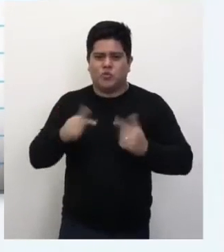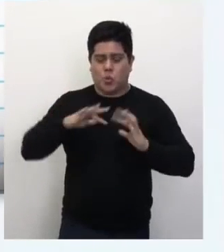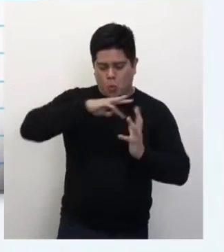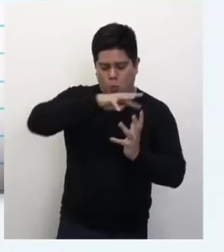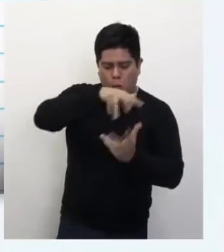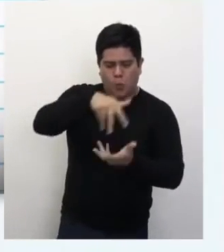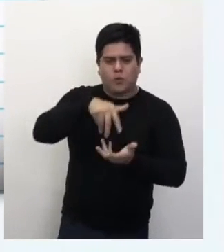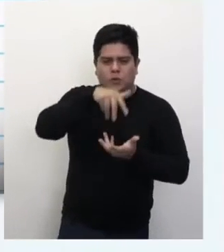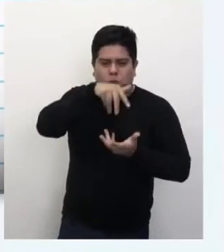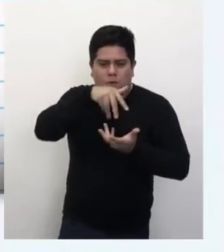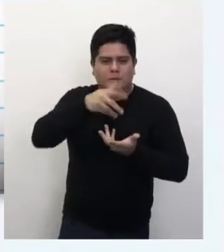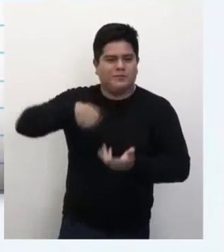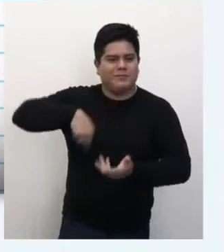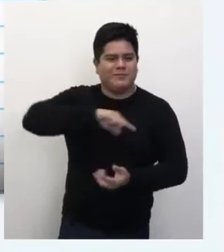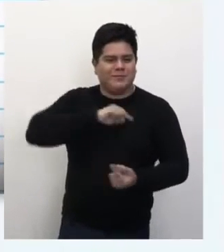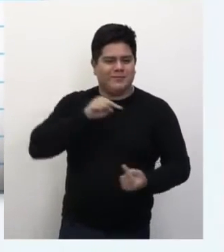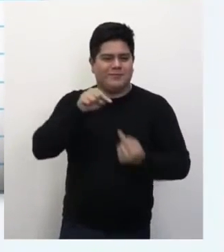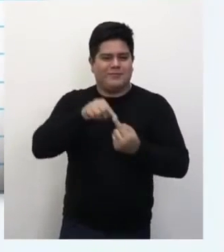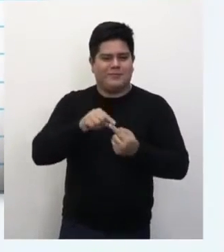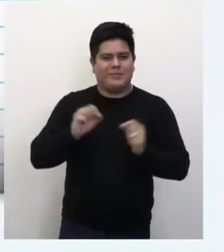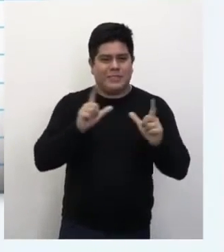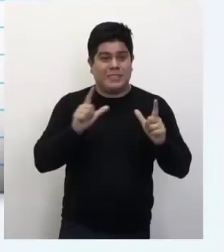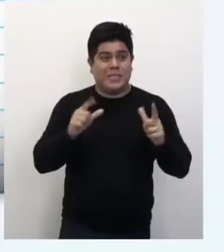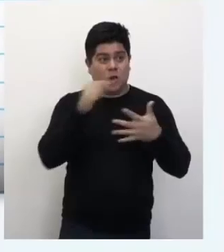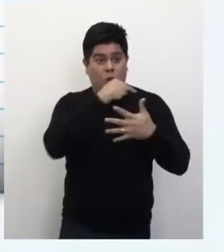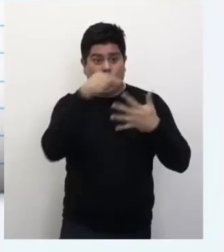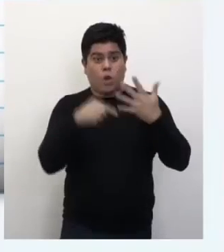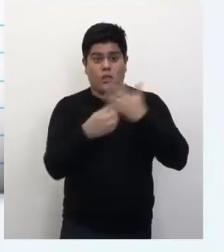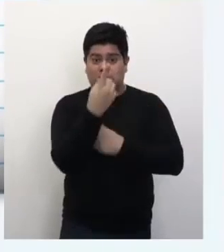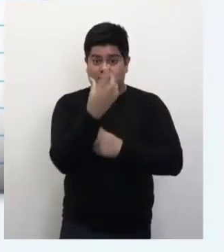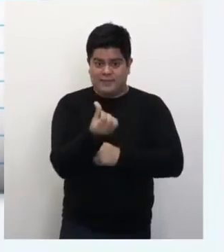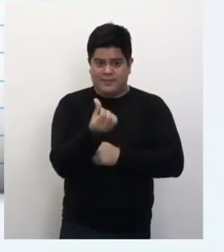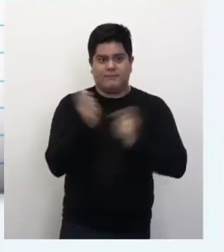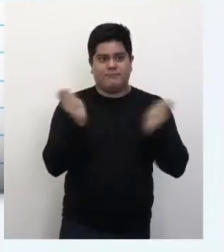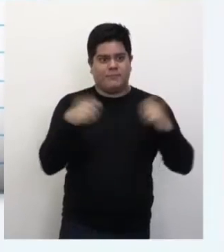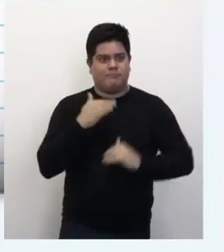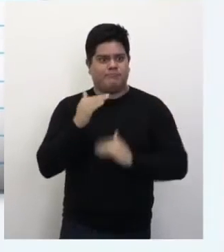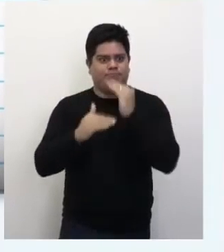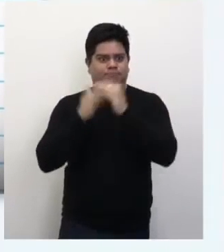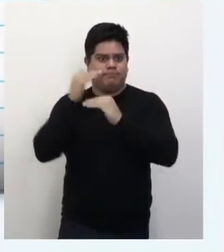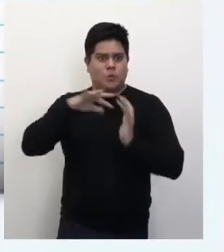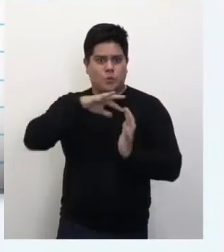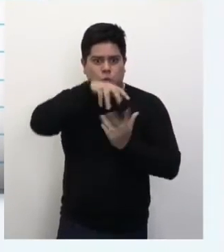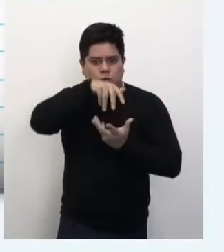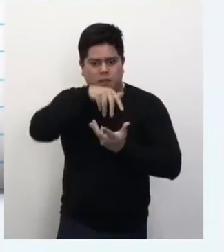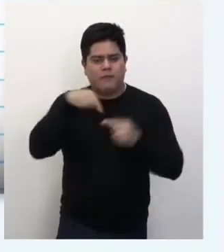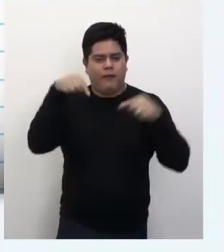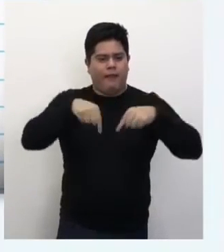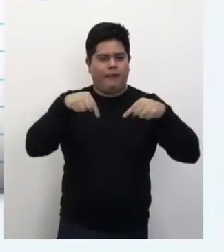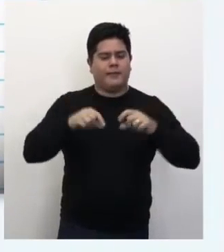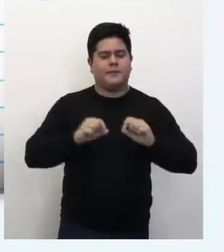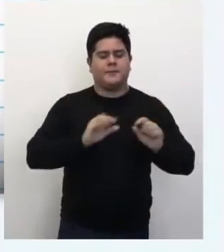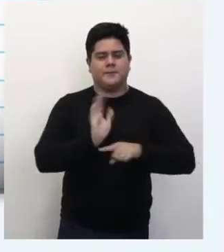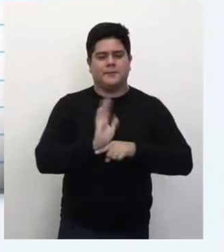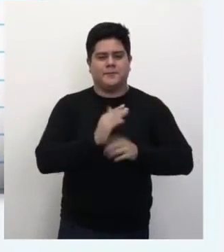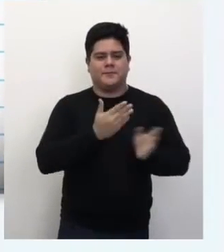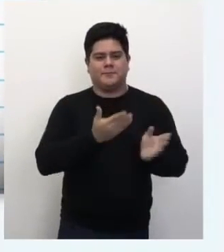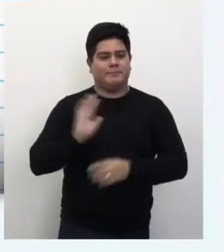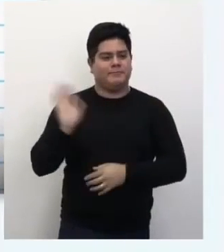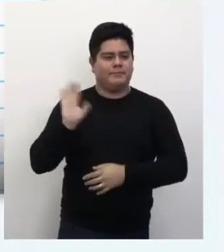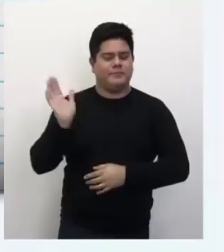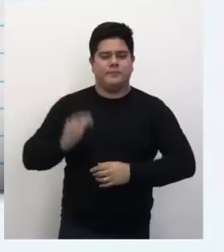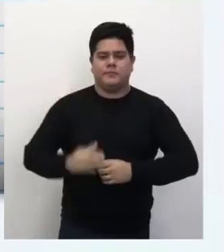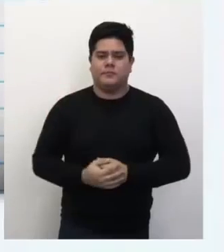para todos nós. Se ligue nos outros 16 Objetivos de Desenvolvimento Sustentável aqui no nosso canal. Até a